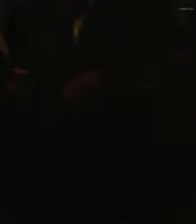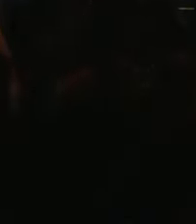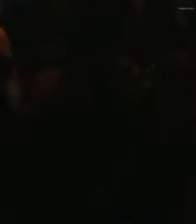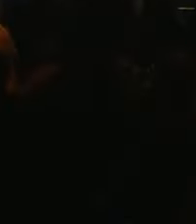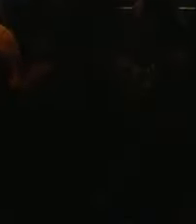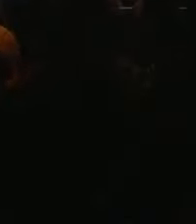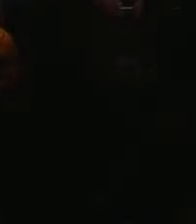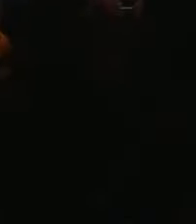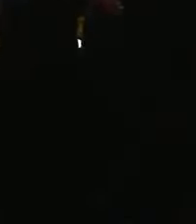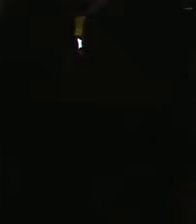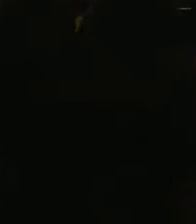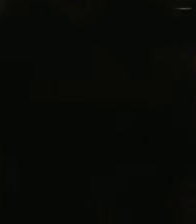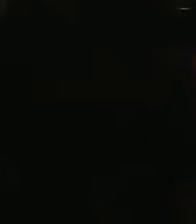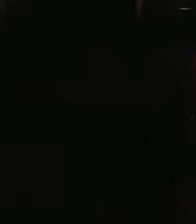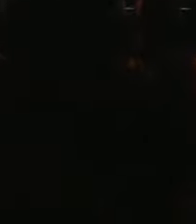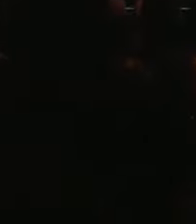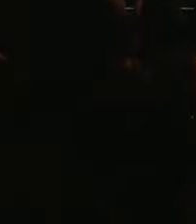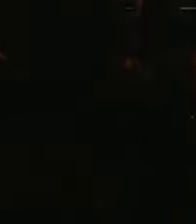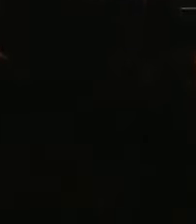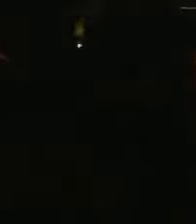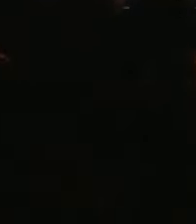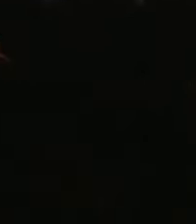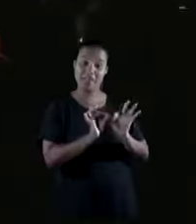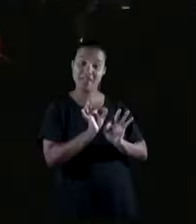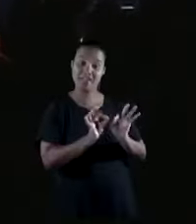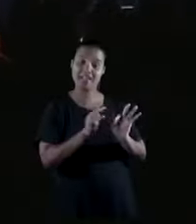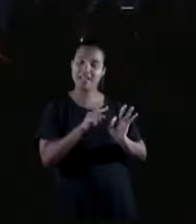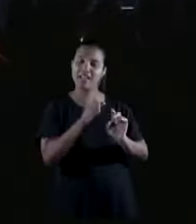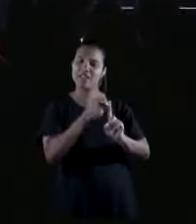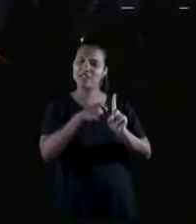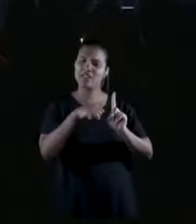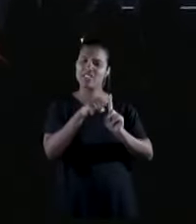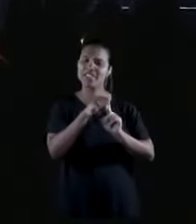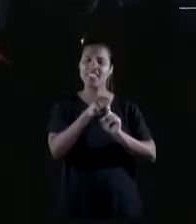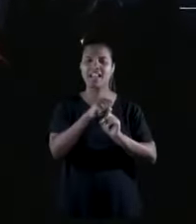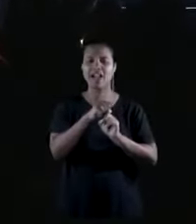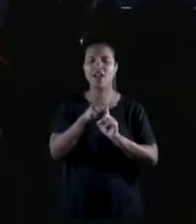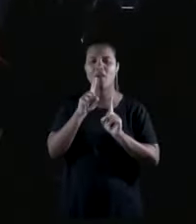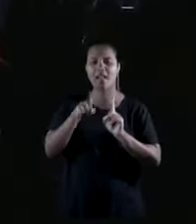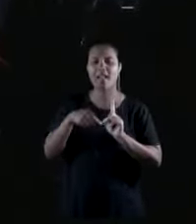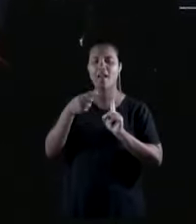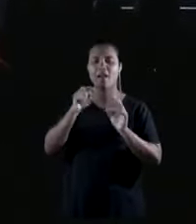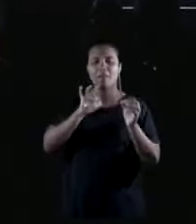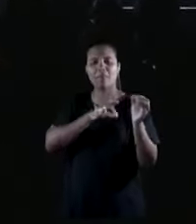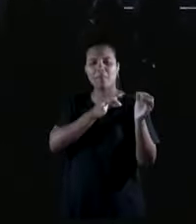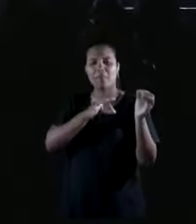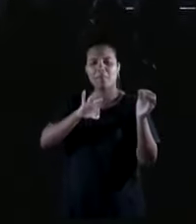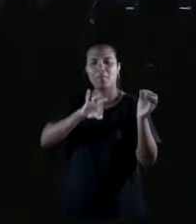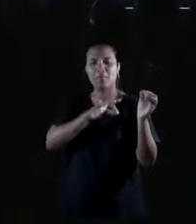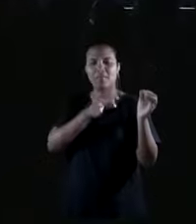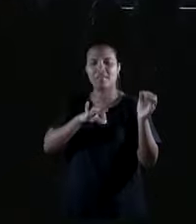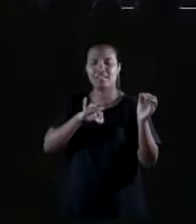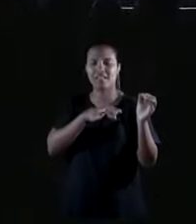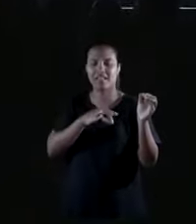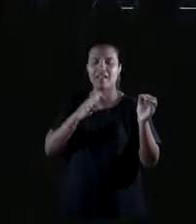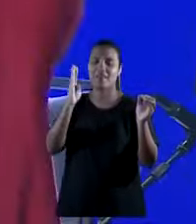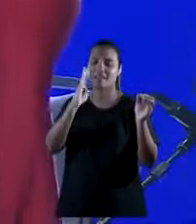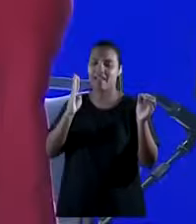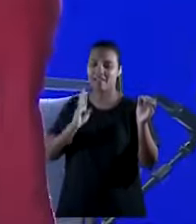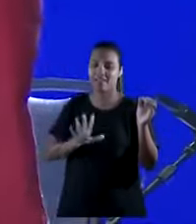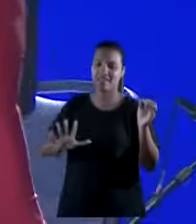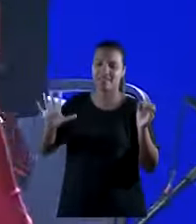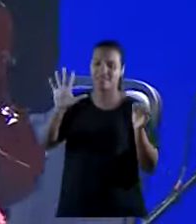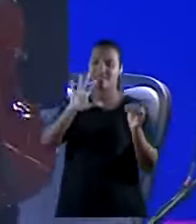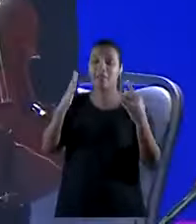Parabéns, parabéns pelo trabalho, pelo projeto lindo. É um projeto social que leva música clássica para todos os cantos do país. Parabéns a